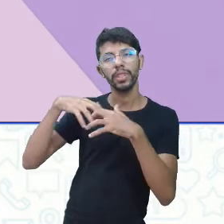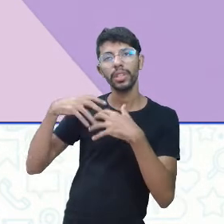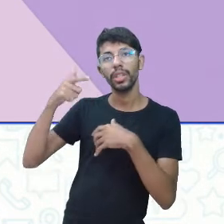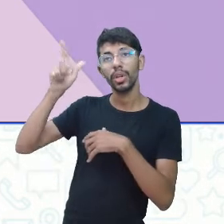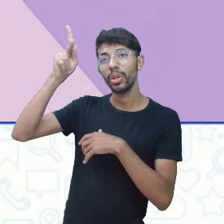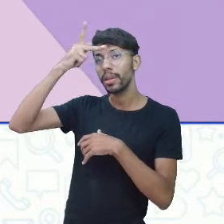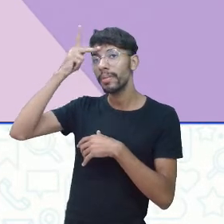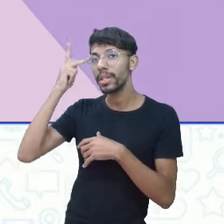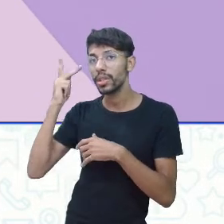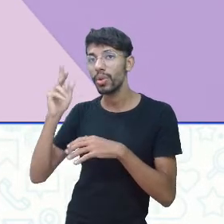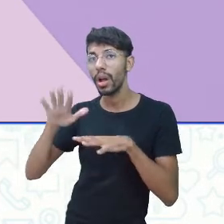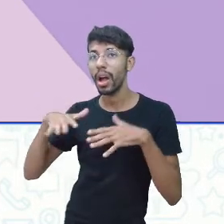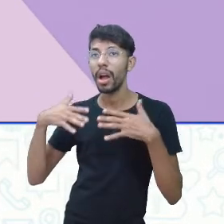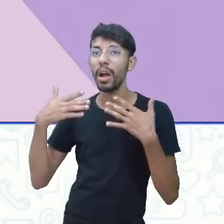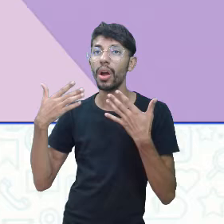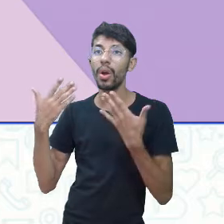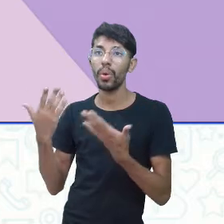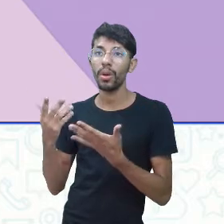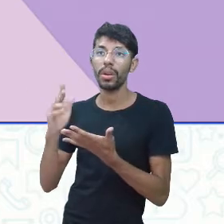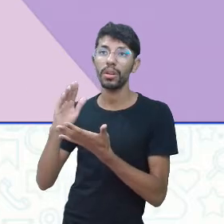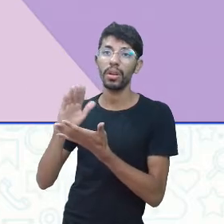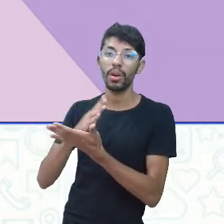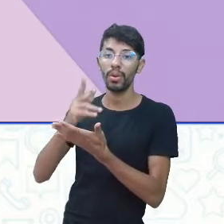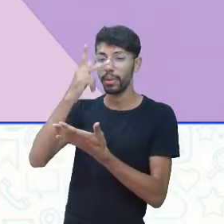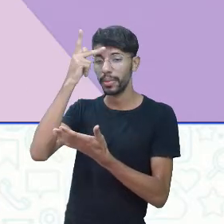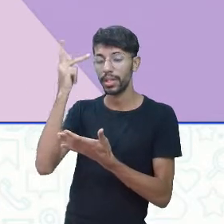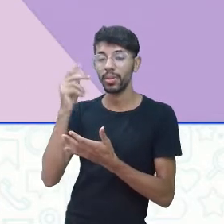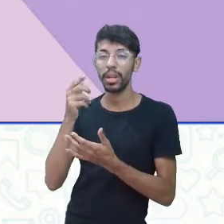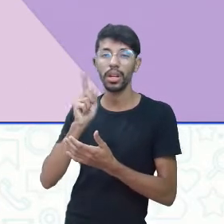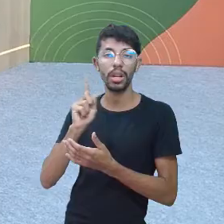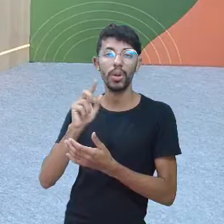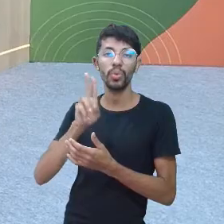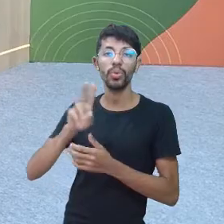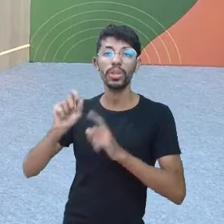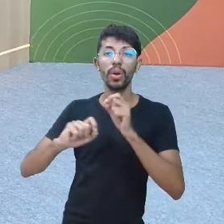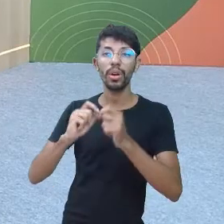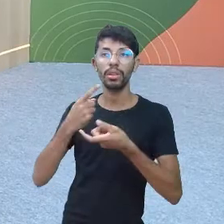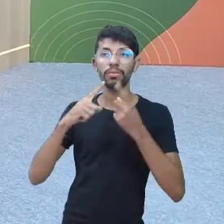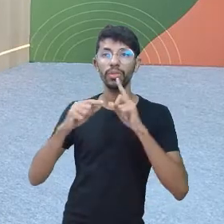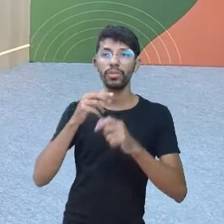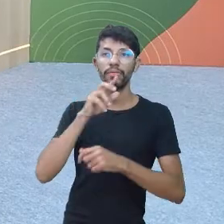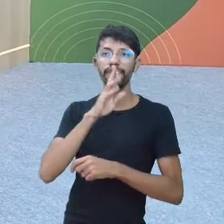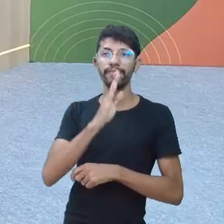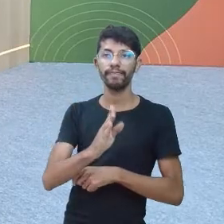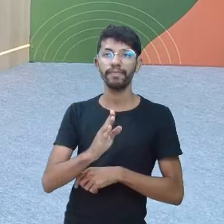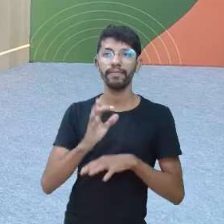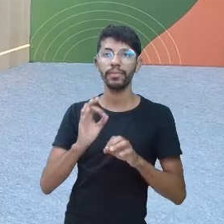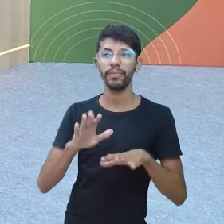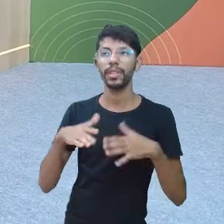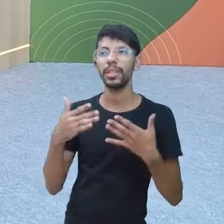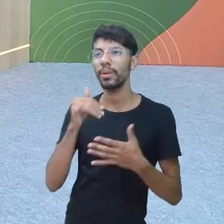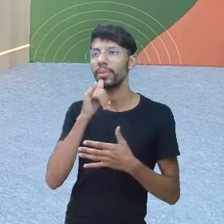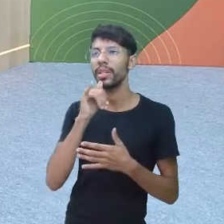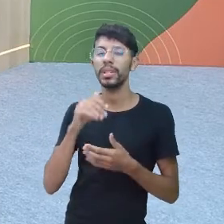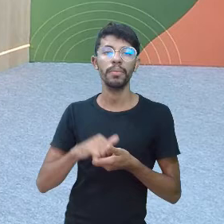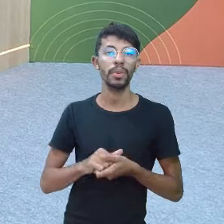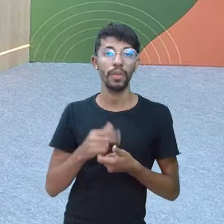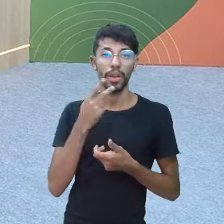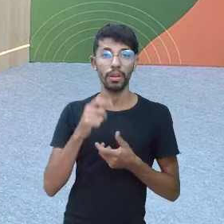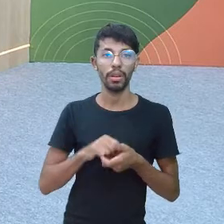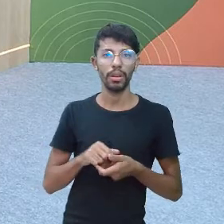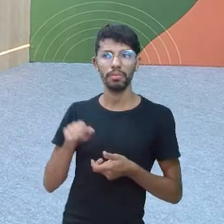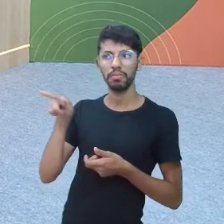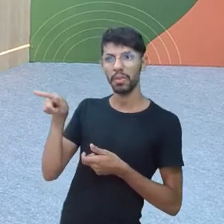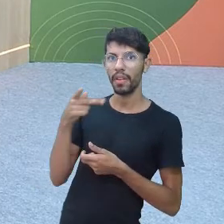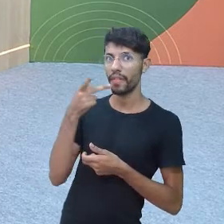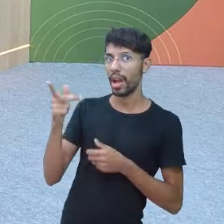palavras, quando alguém não utiliza o discurso direto. Então, eu vou utilizar aí um discurso indireto. Fulano disse aqui, aí eu